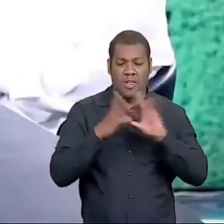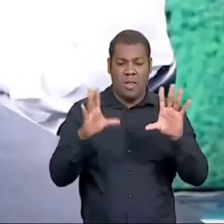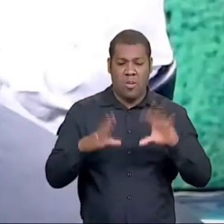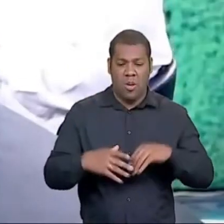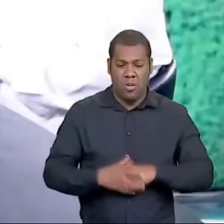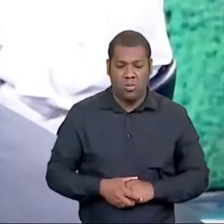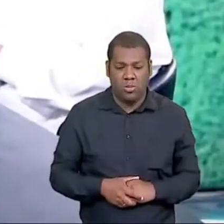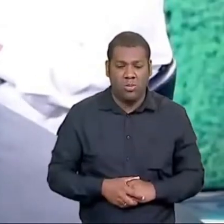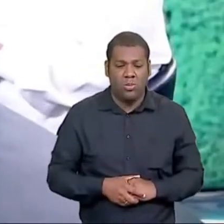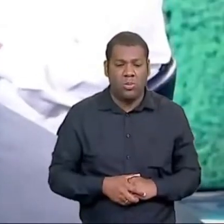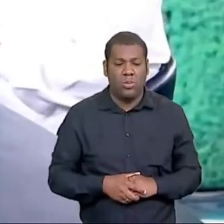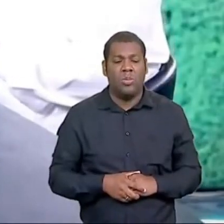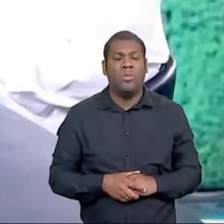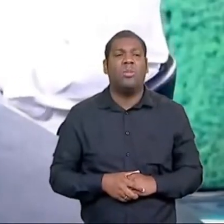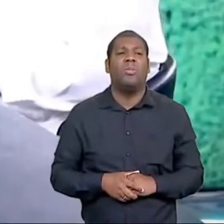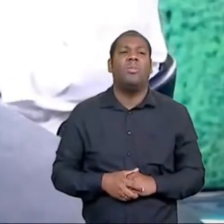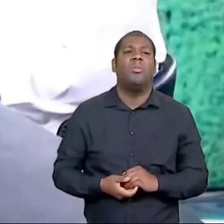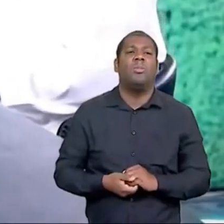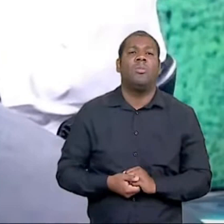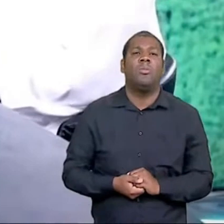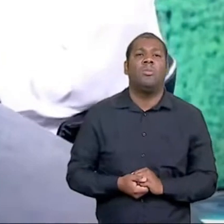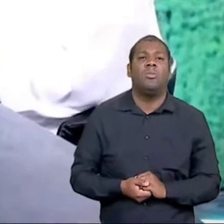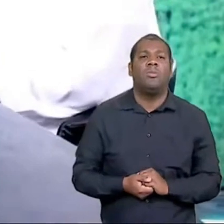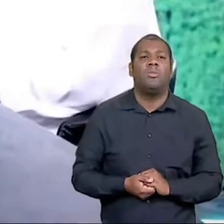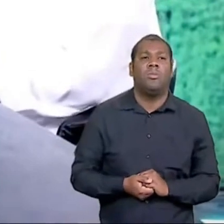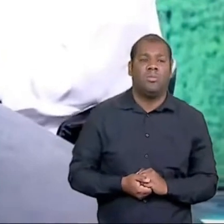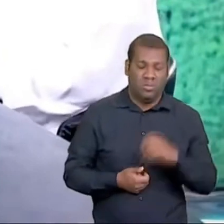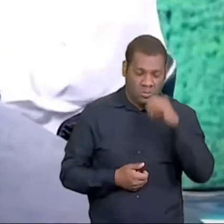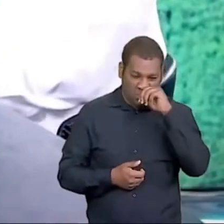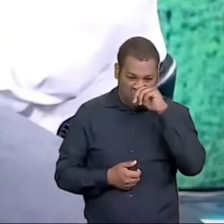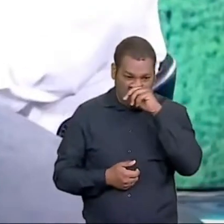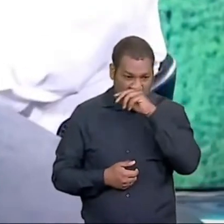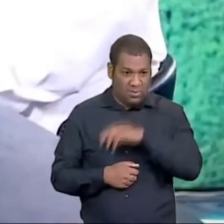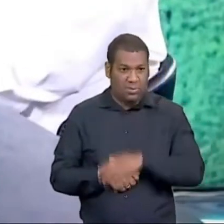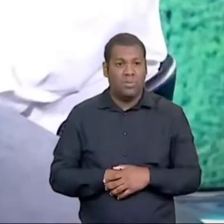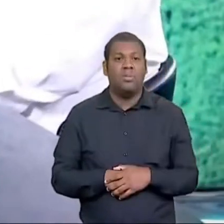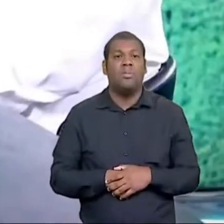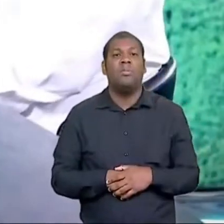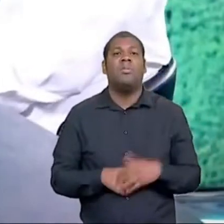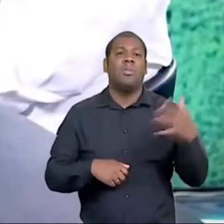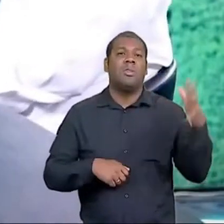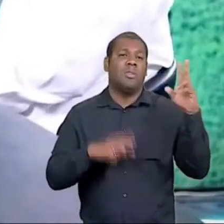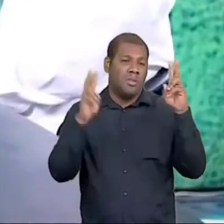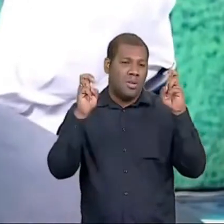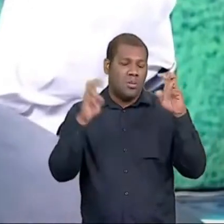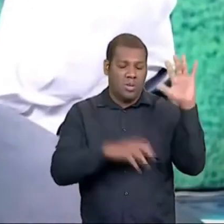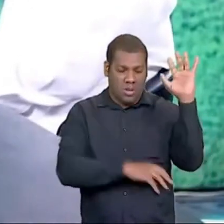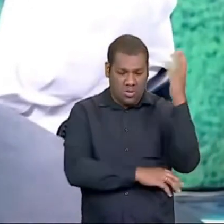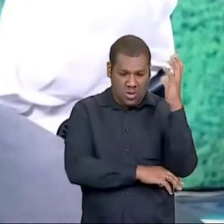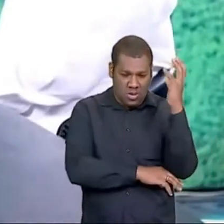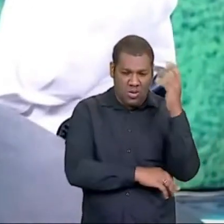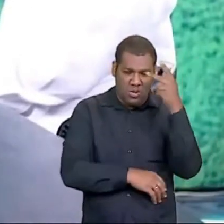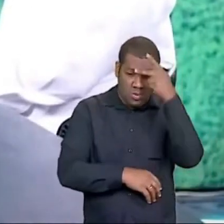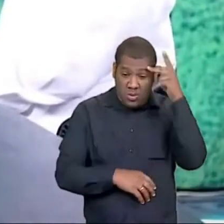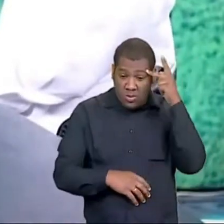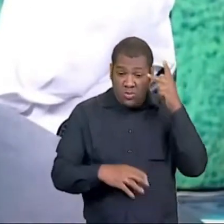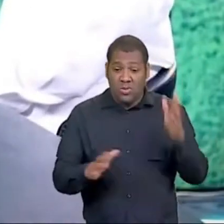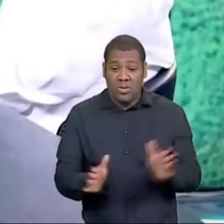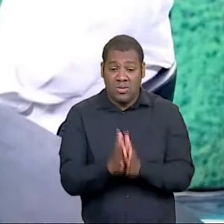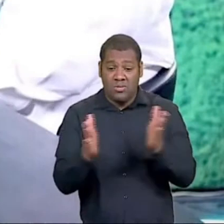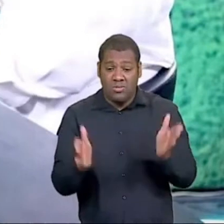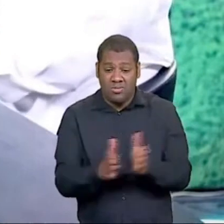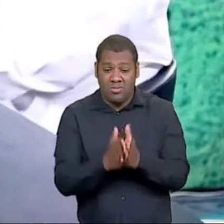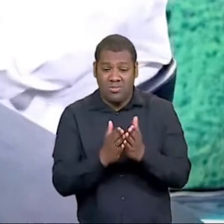das dificuldades históricas, né, sobre a conversa de meio ambiente é que muitas vezes as pessoas mais pobres se sentiam distantes desse